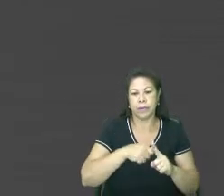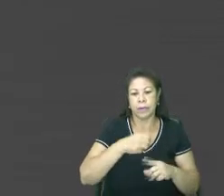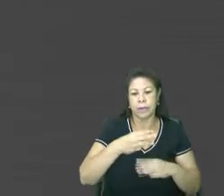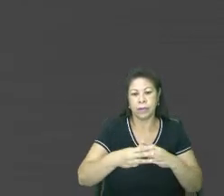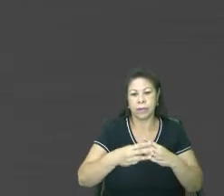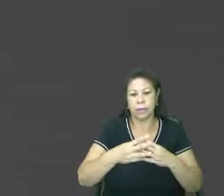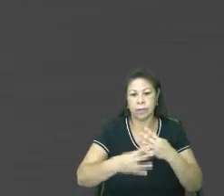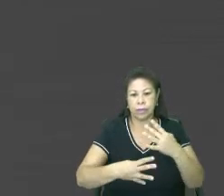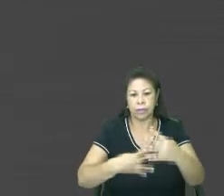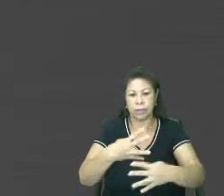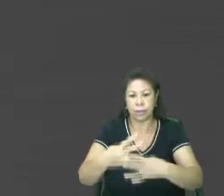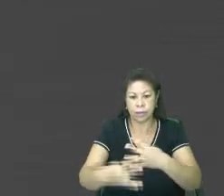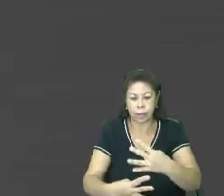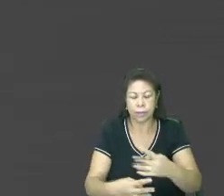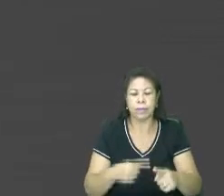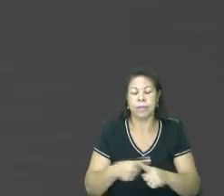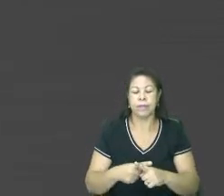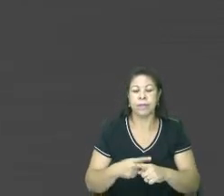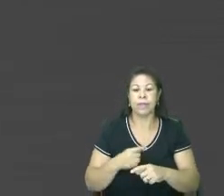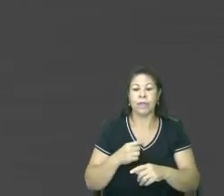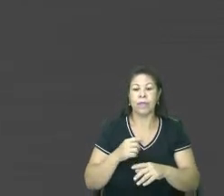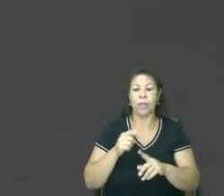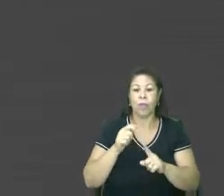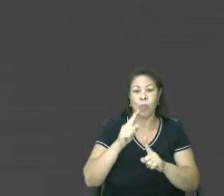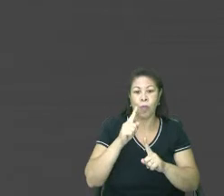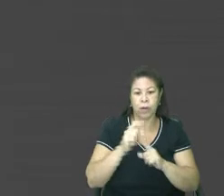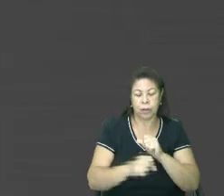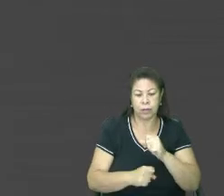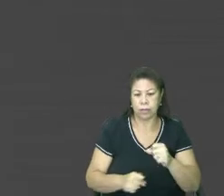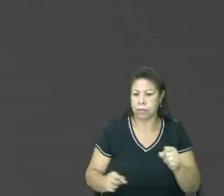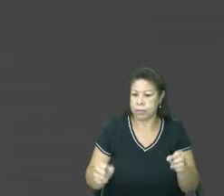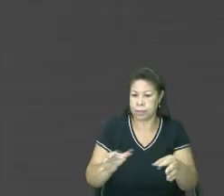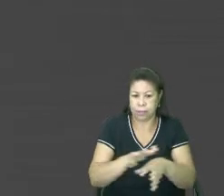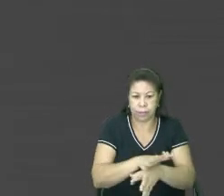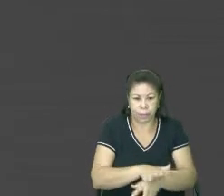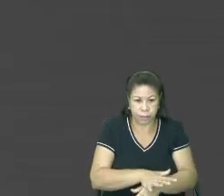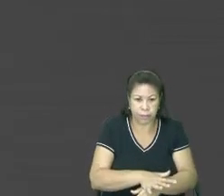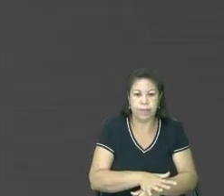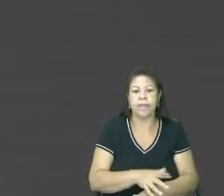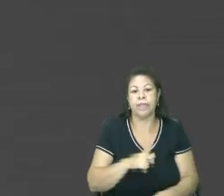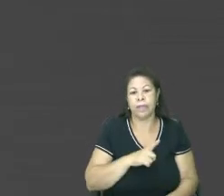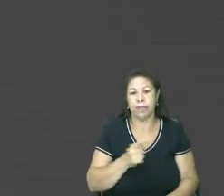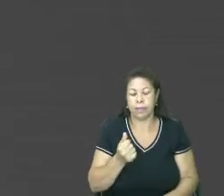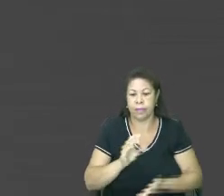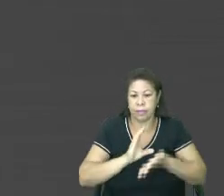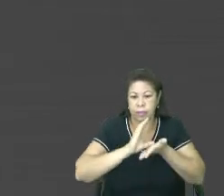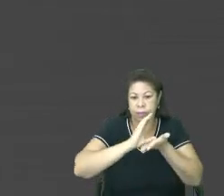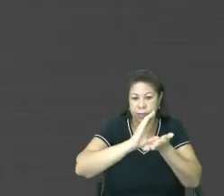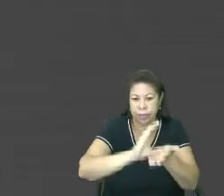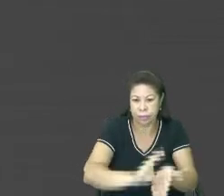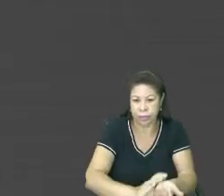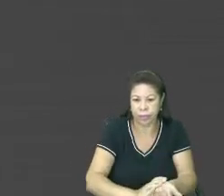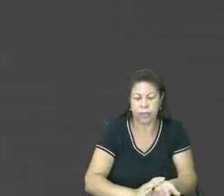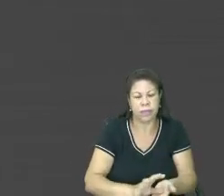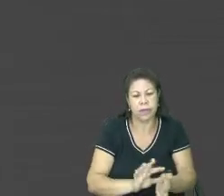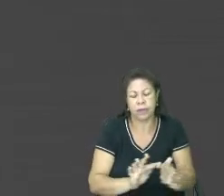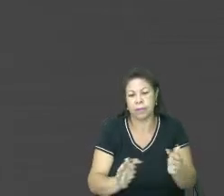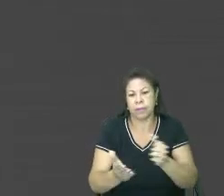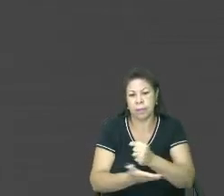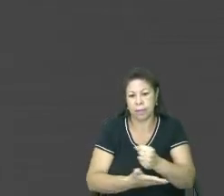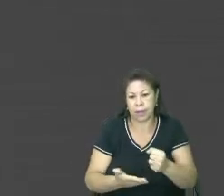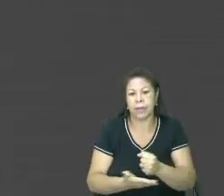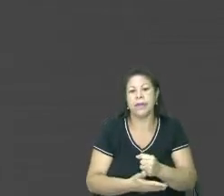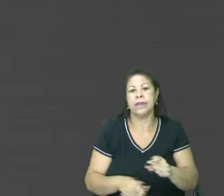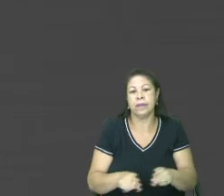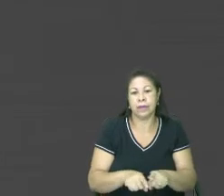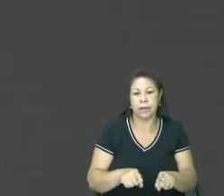fechamento do ano. Então, essa composição entre os recursos da atenção básica, da média e alta complexidade, da